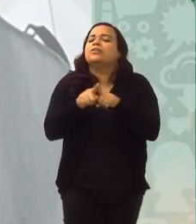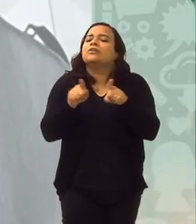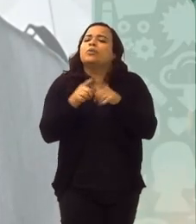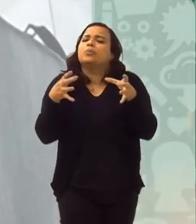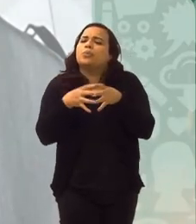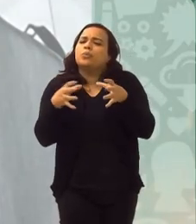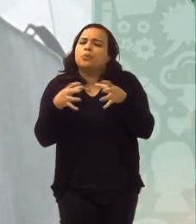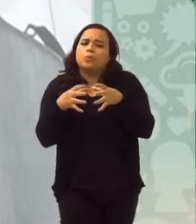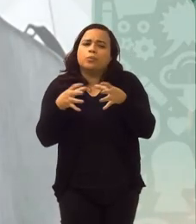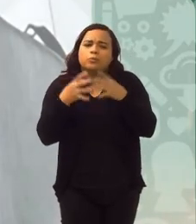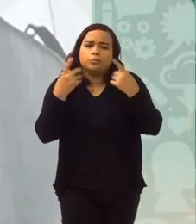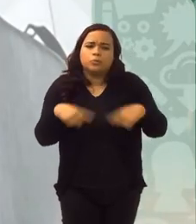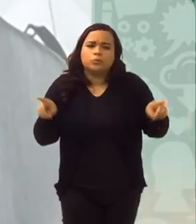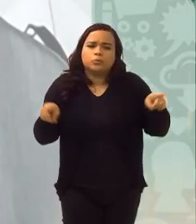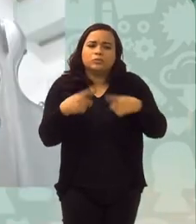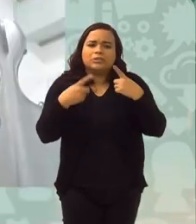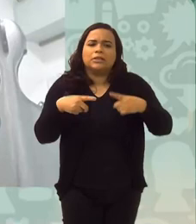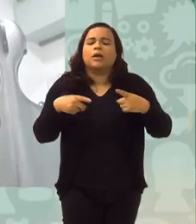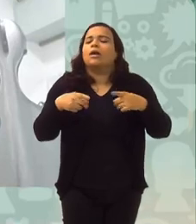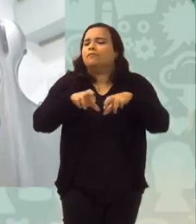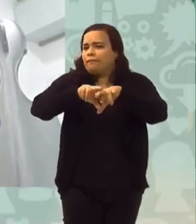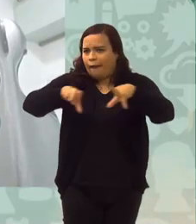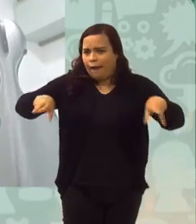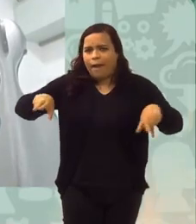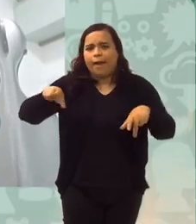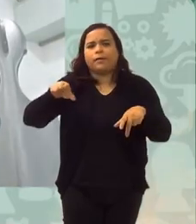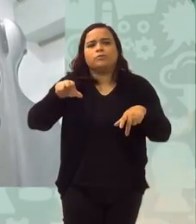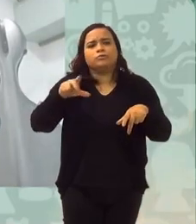esses grupos, orquestra, um grupo